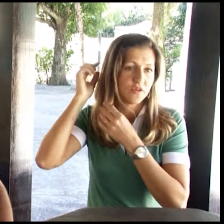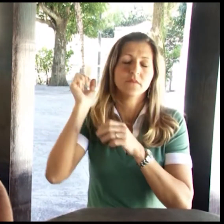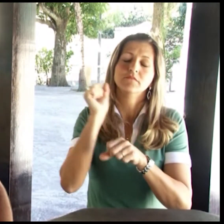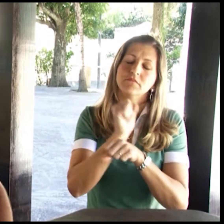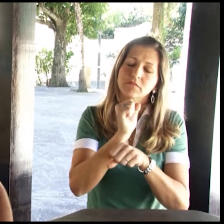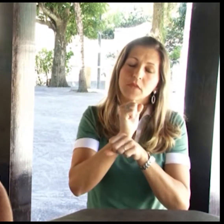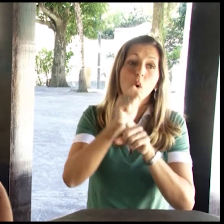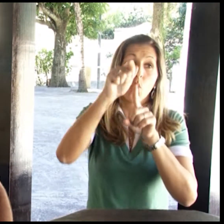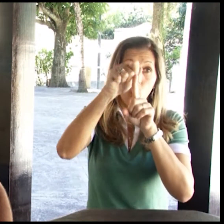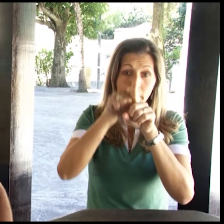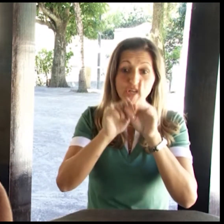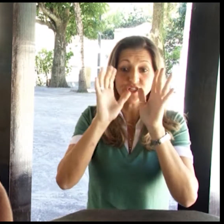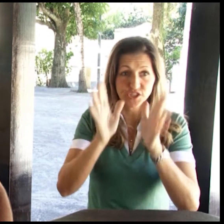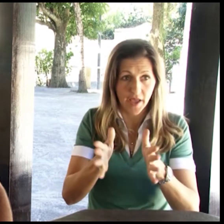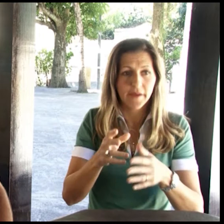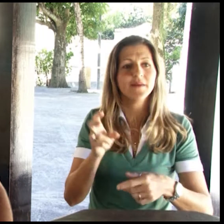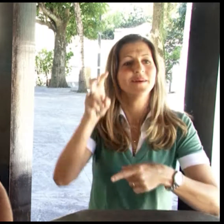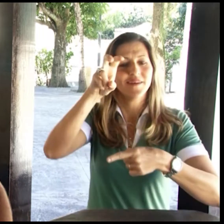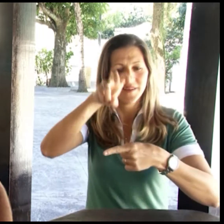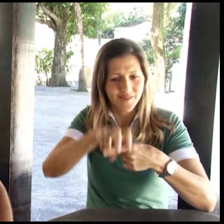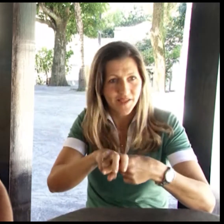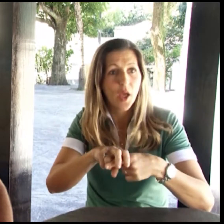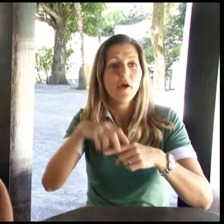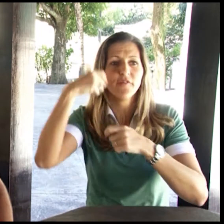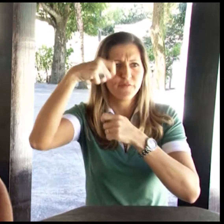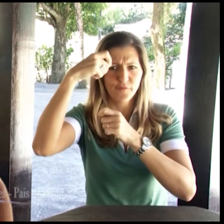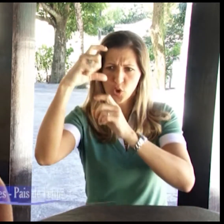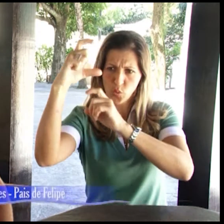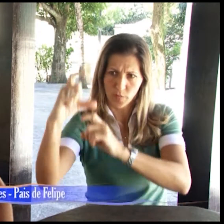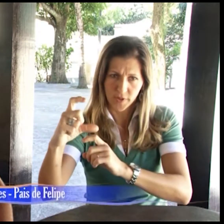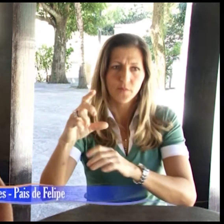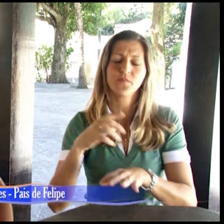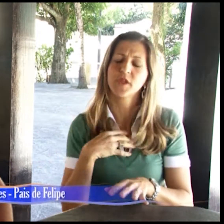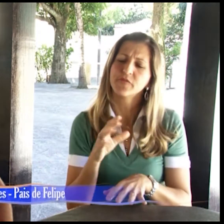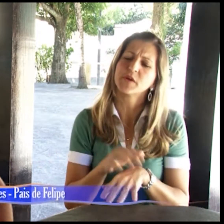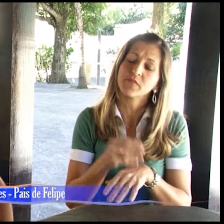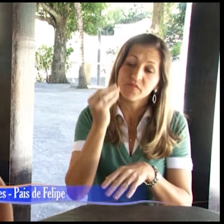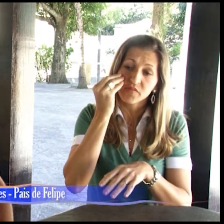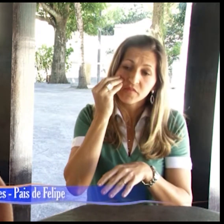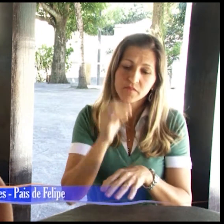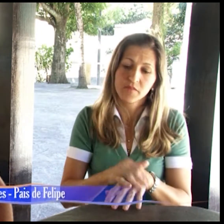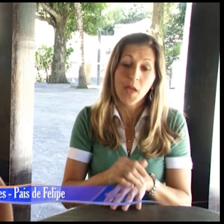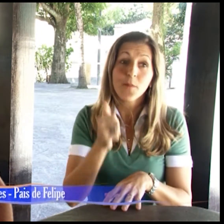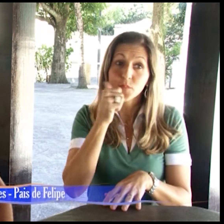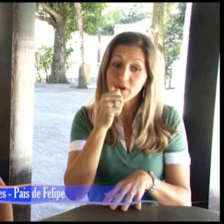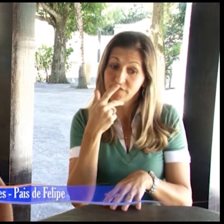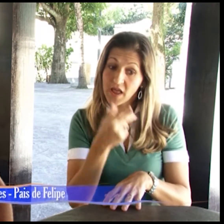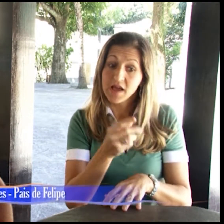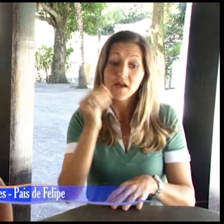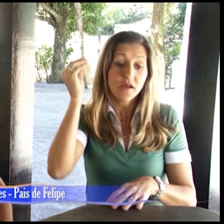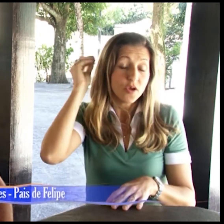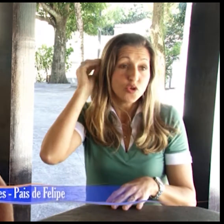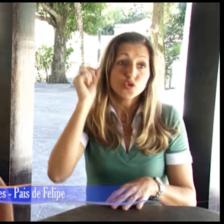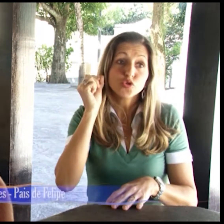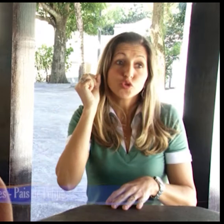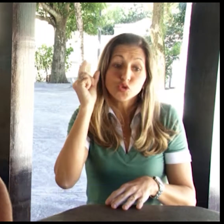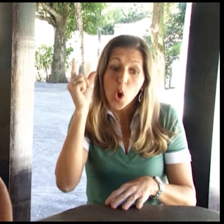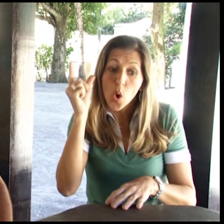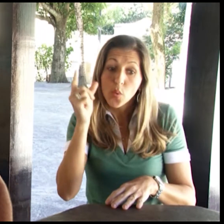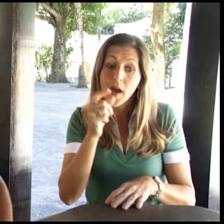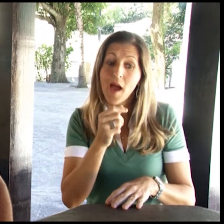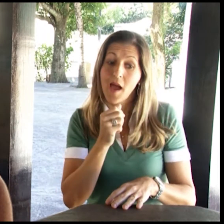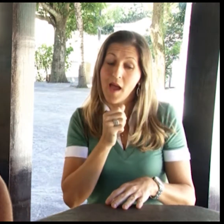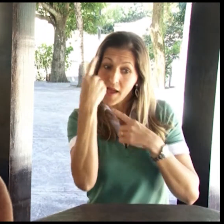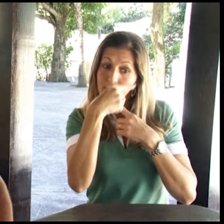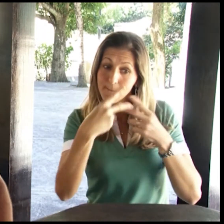Lembra quando ele já tinha feito o implante, aí passou um mês, que aí ele pôde... Ele foi submetido a uma filmagem e